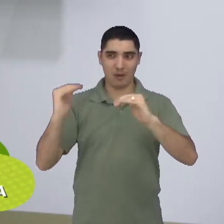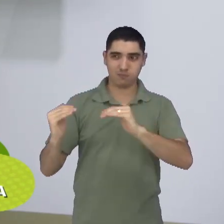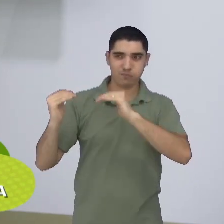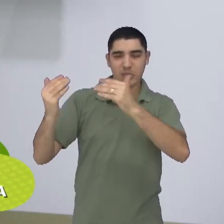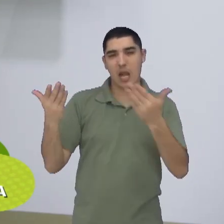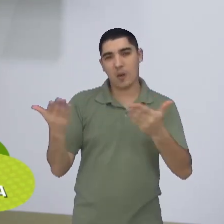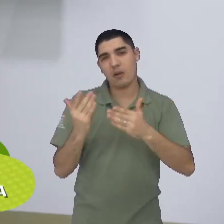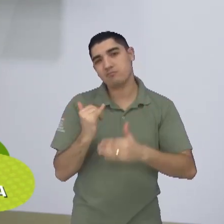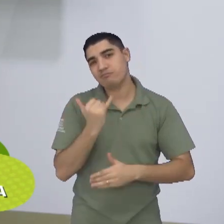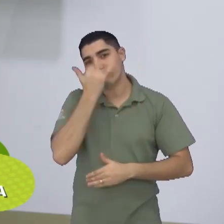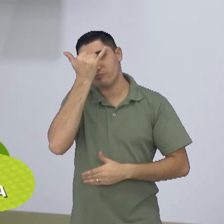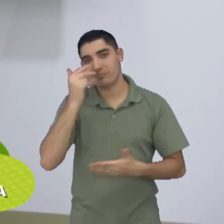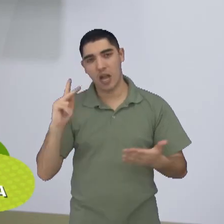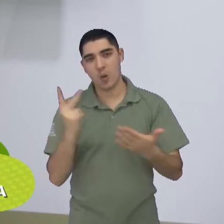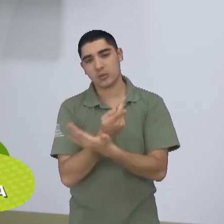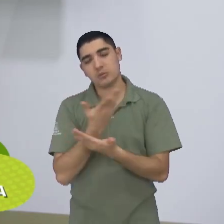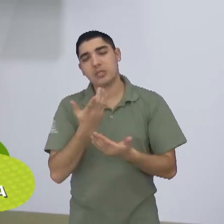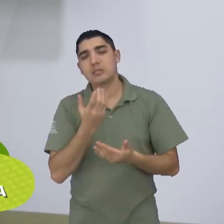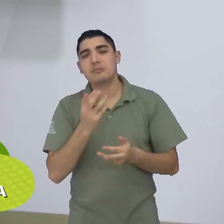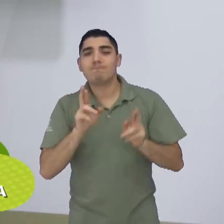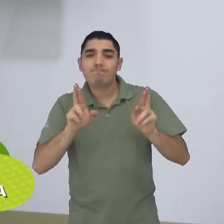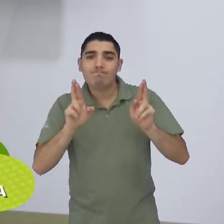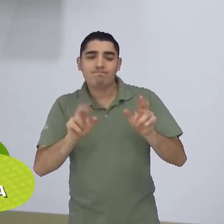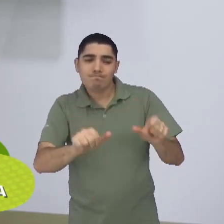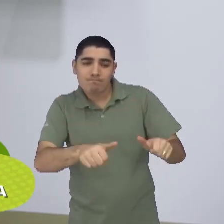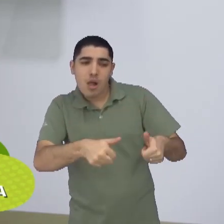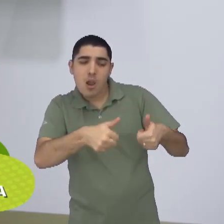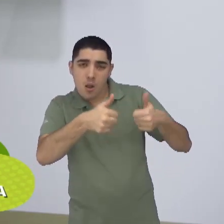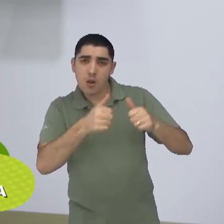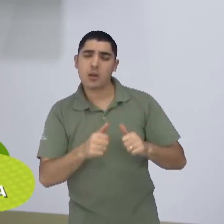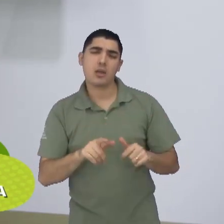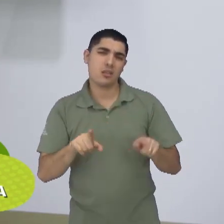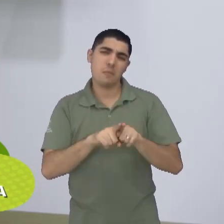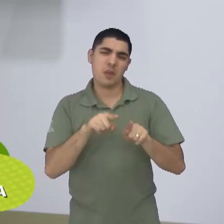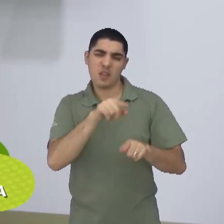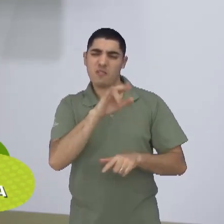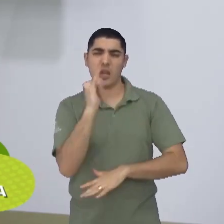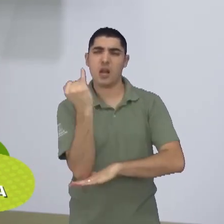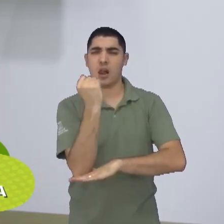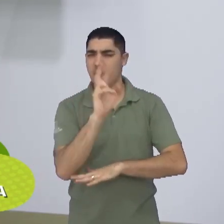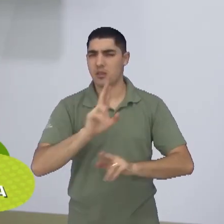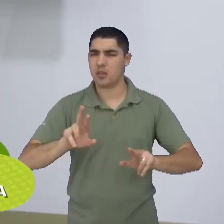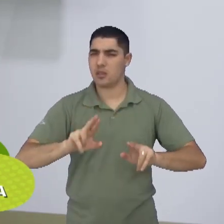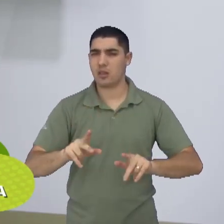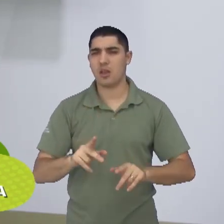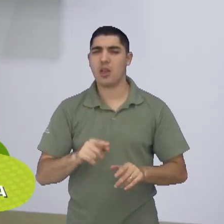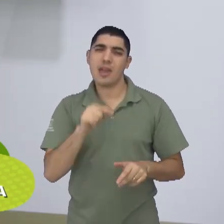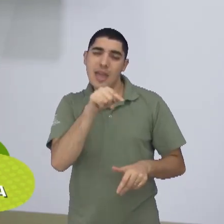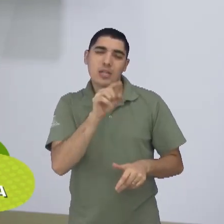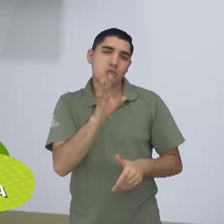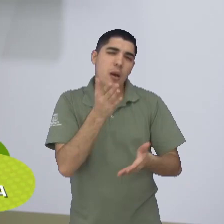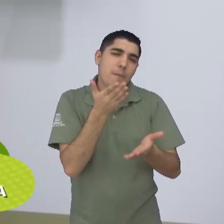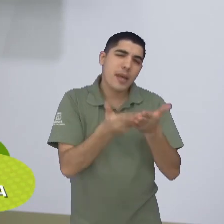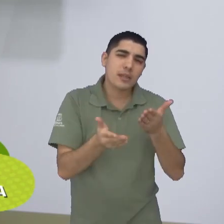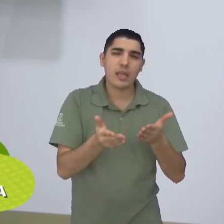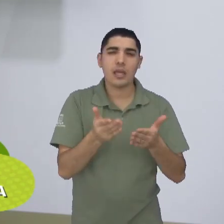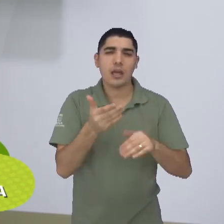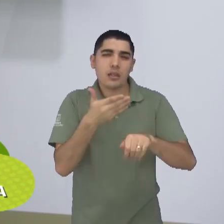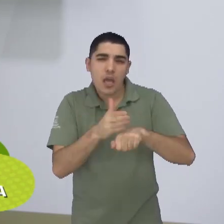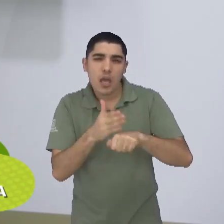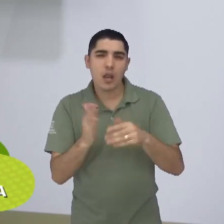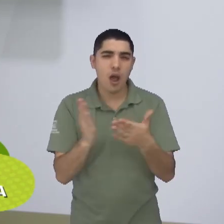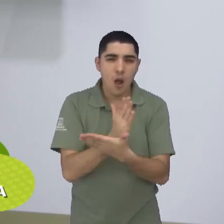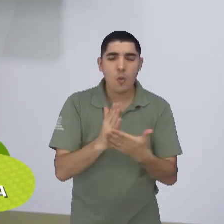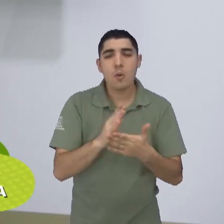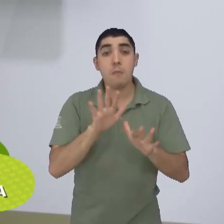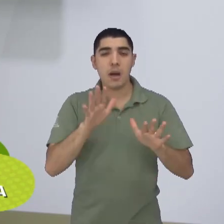para o Rafael Tanque, a gente deseja melhoras para ele e que não seja nada grave, né? Ele vai perder um pouquinho da pré-temporada, mas que consiga pelo menos